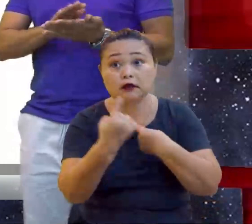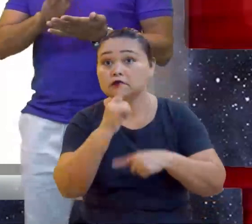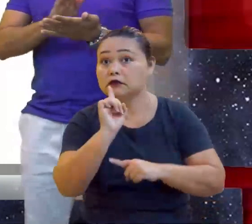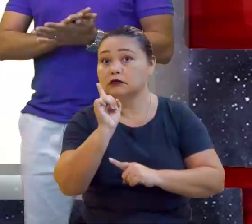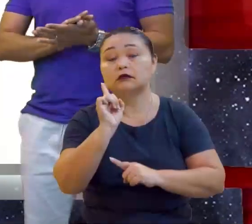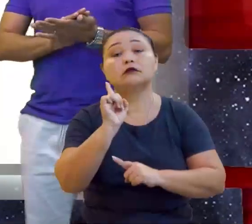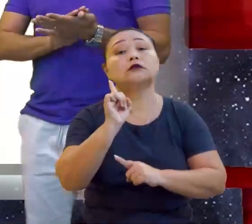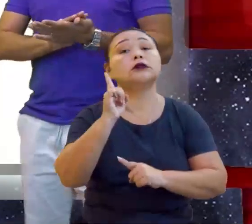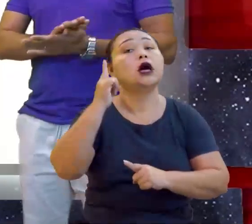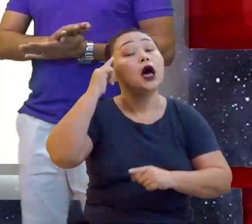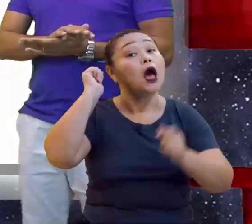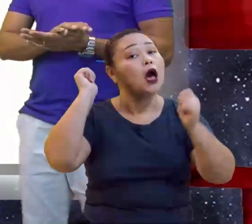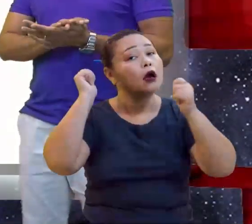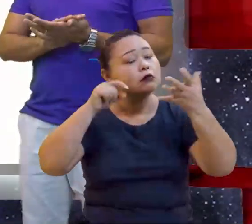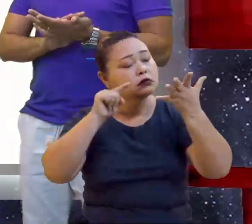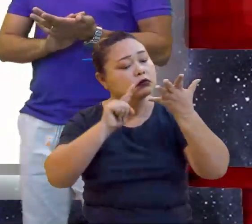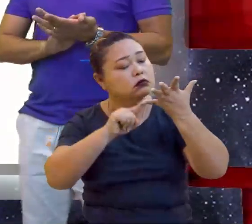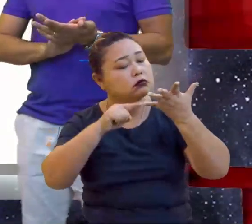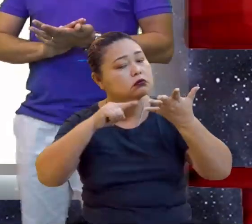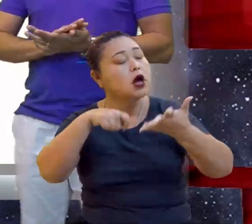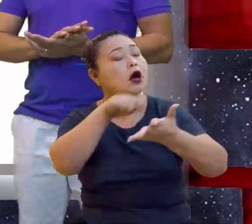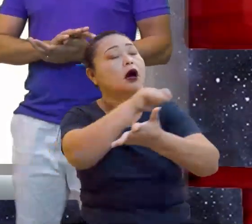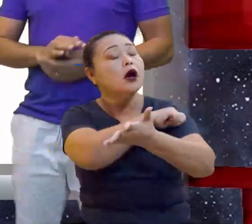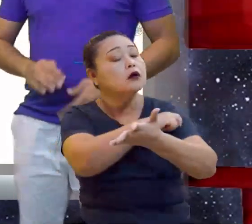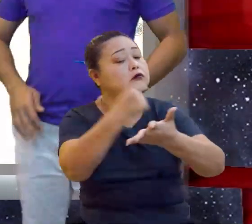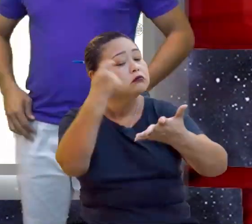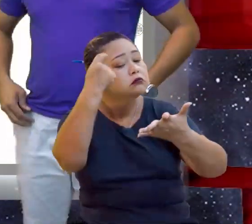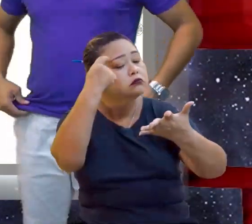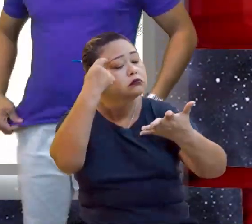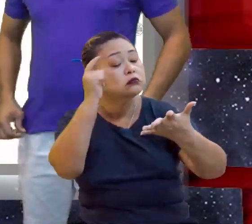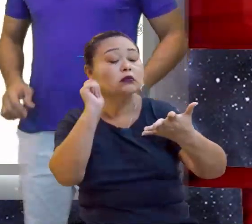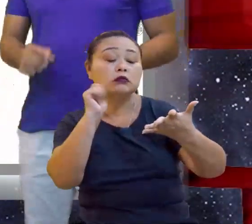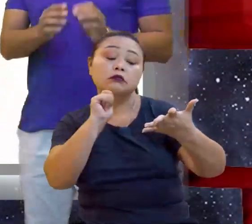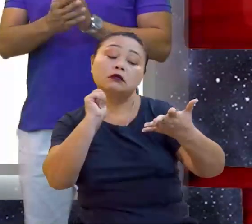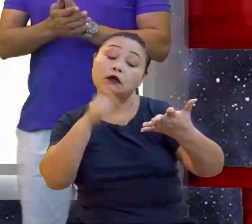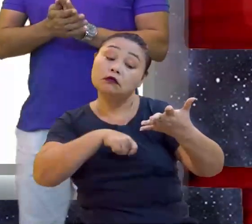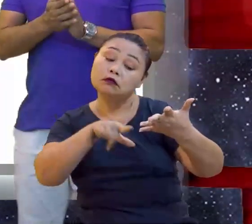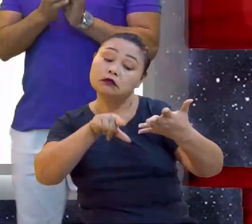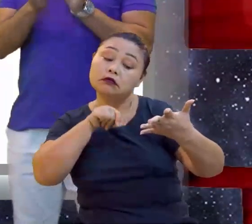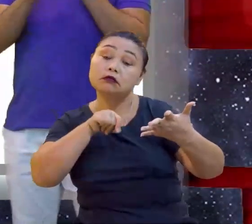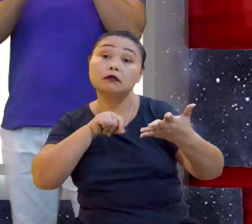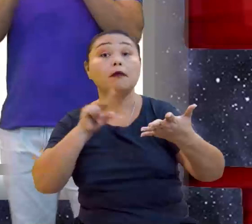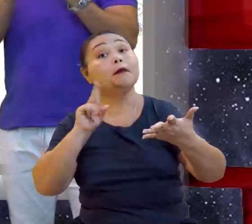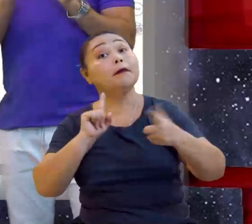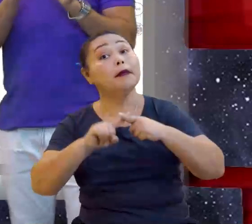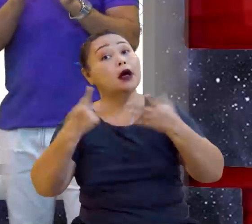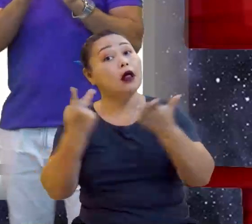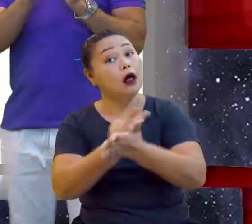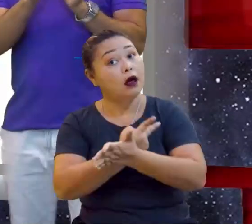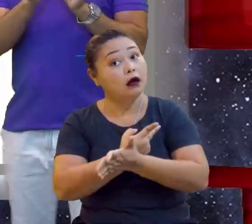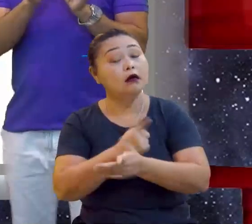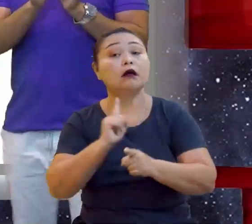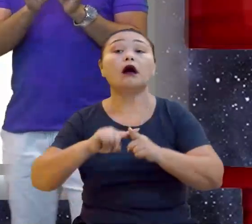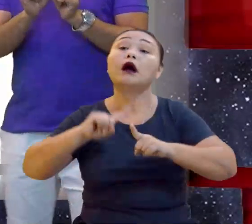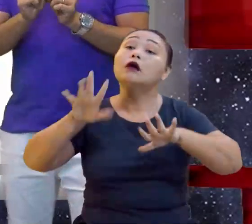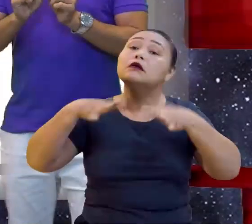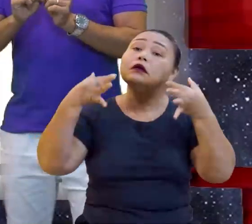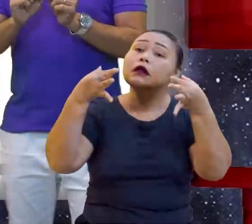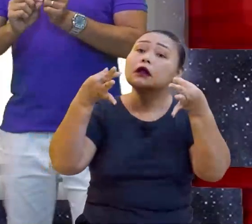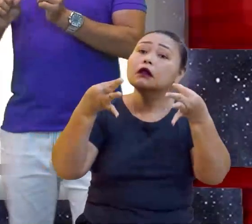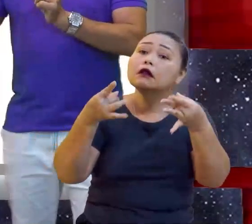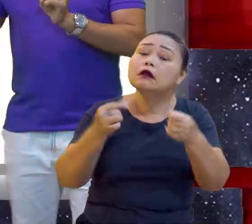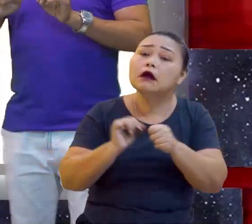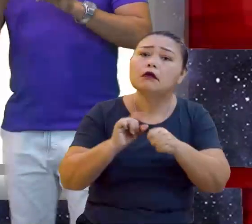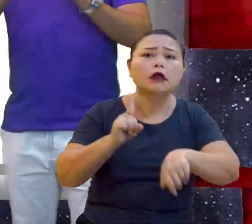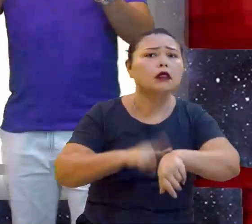São possíveis caminhos que o aluno pensou e marcou. Isso. Né? Aí o grande detalhe. Professor, mas não vai dar tempo